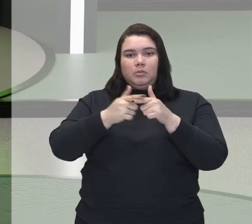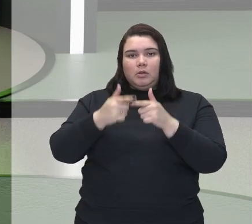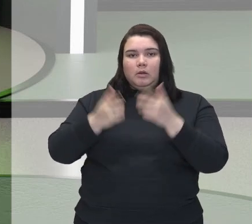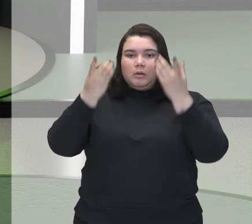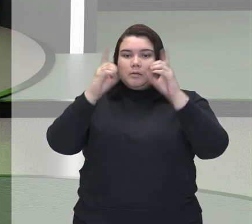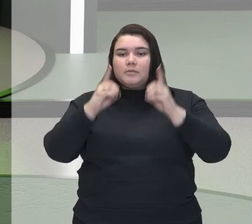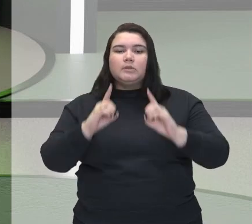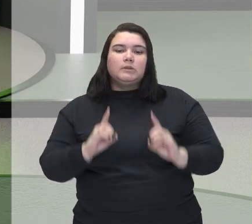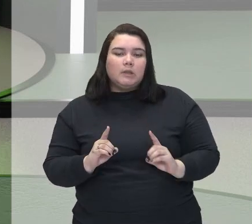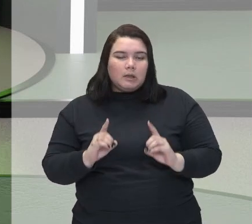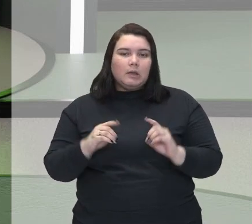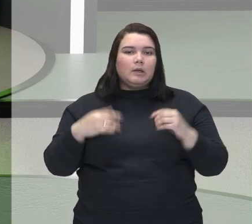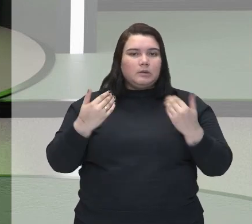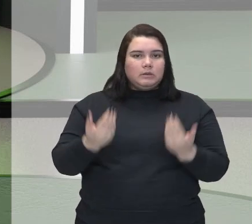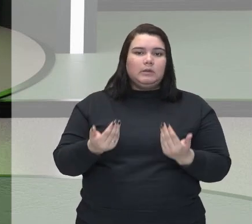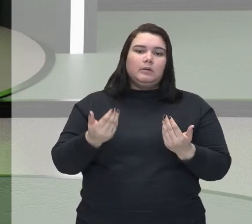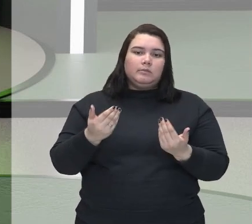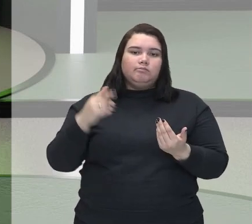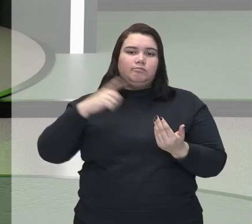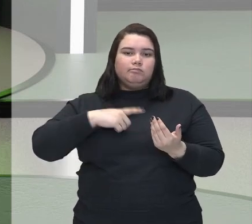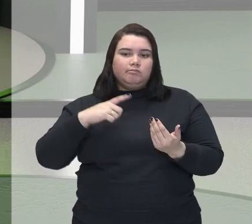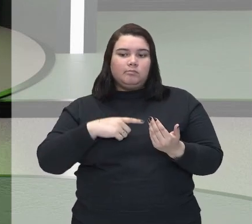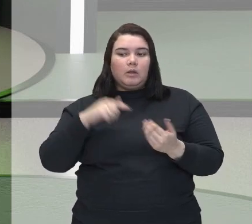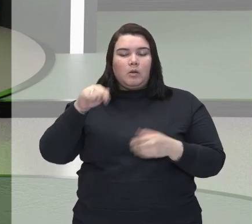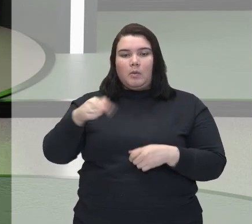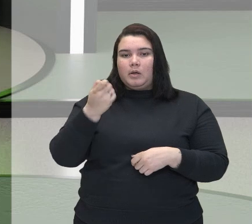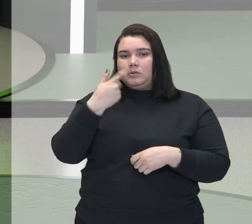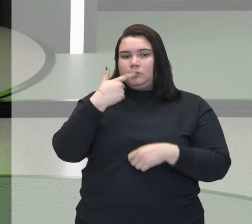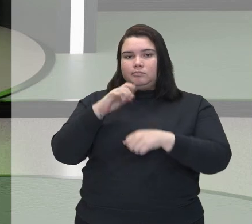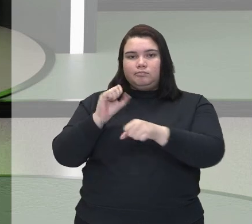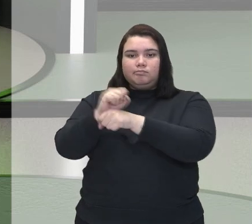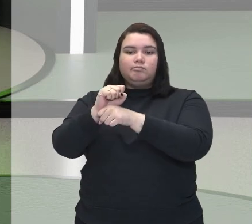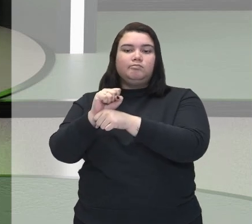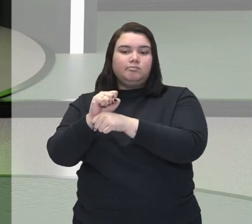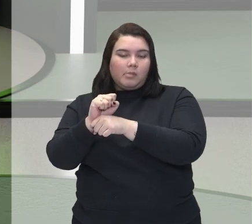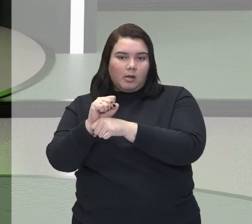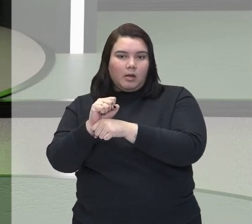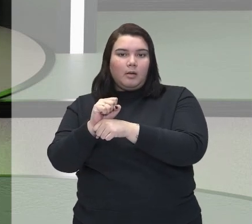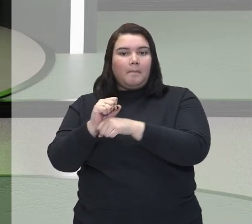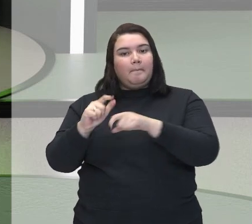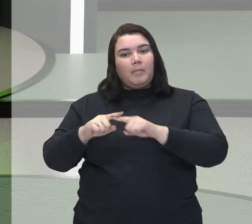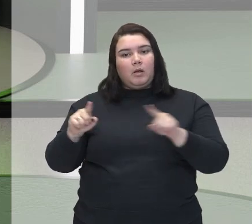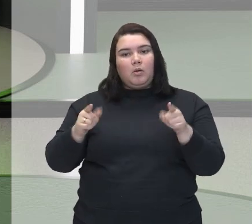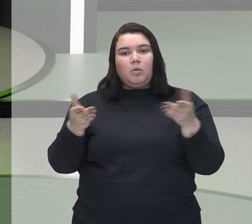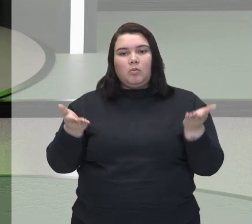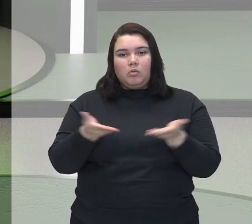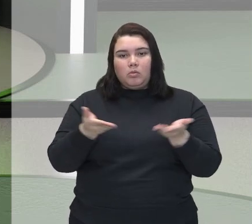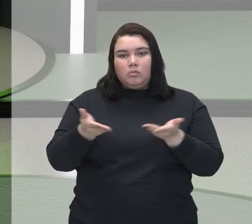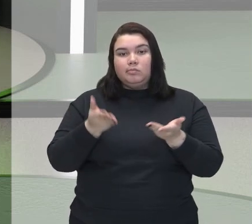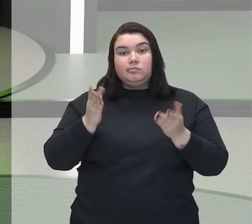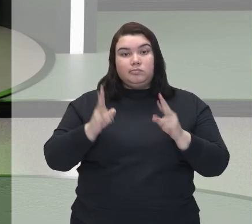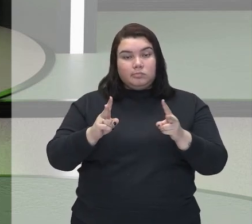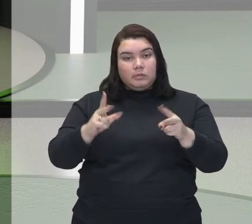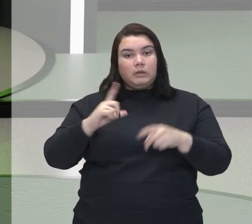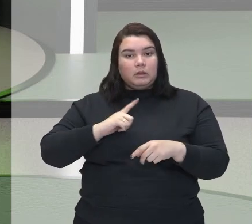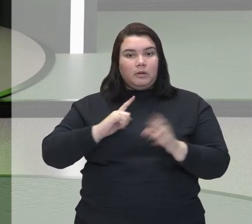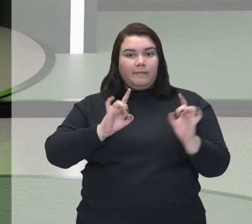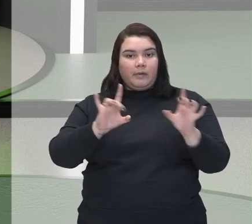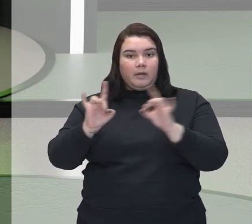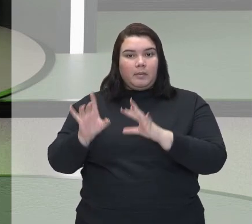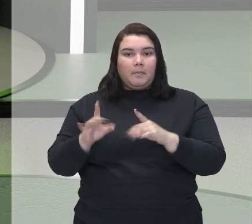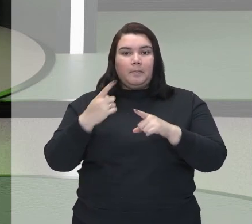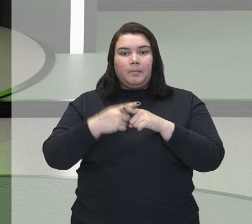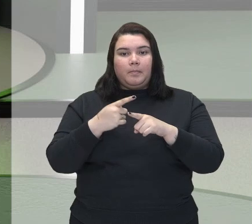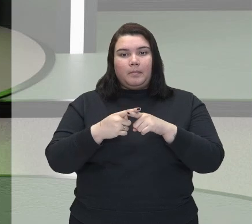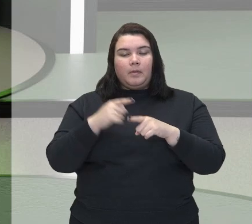nos pés. E aí a talidomida ela foi suspensa por um bom tempo, mas hoje em dia ela ainda existe no mercado porque ela